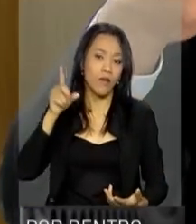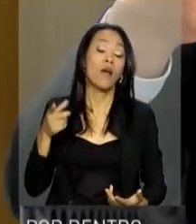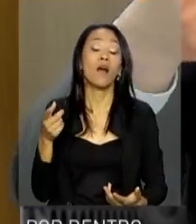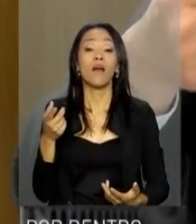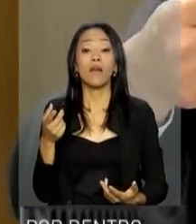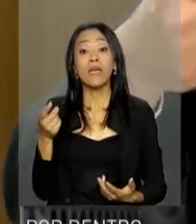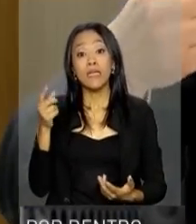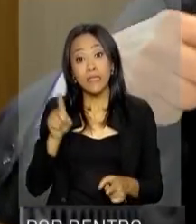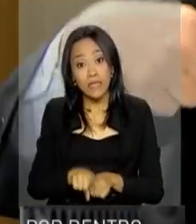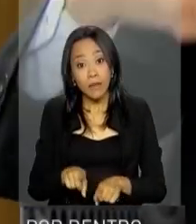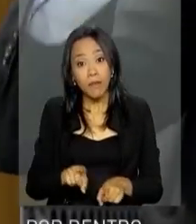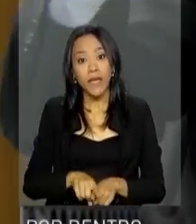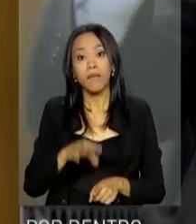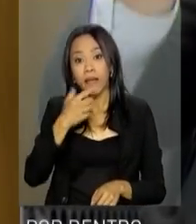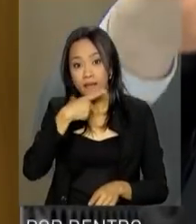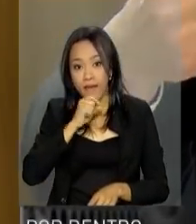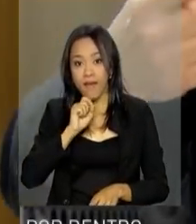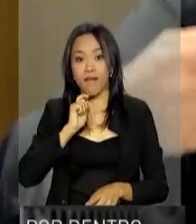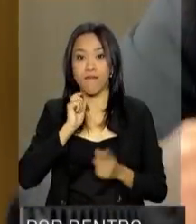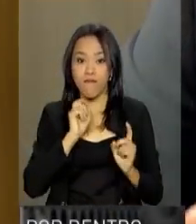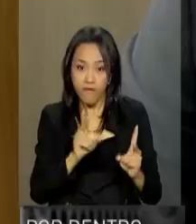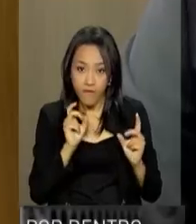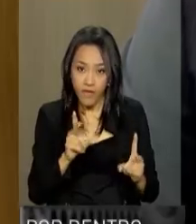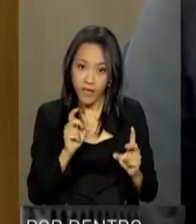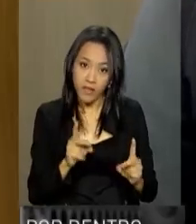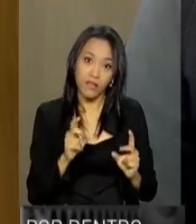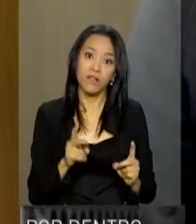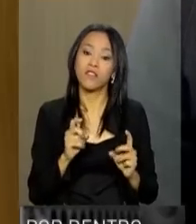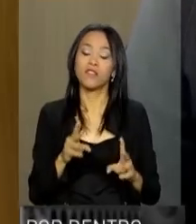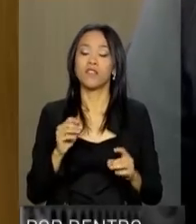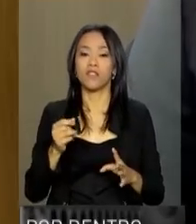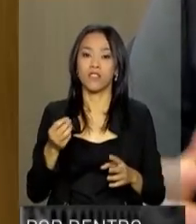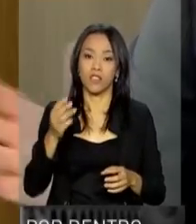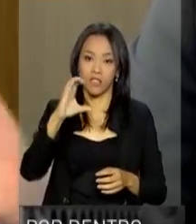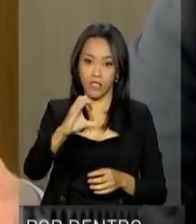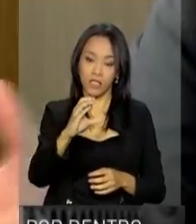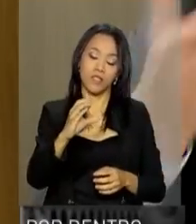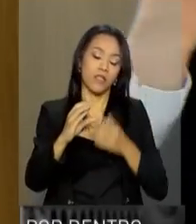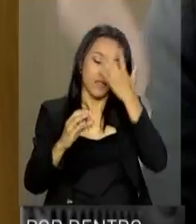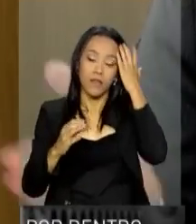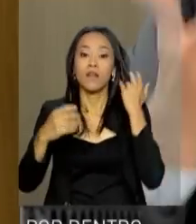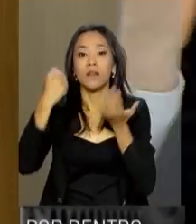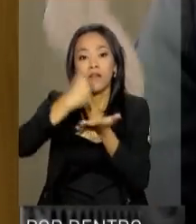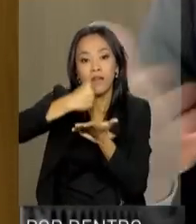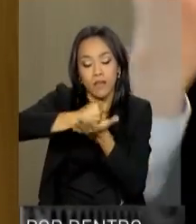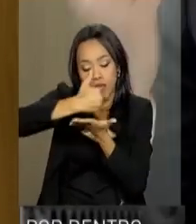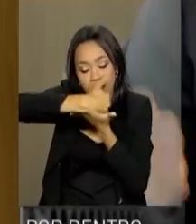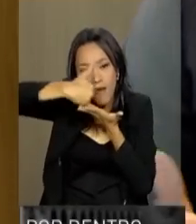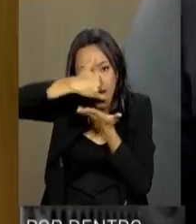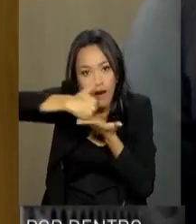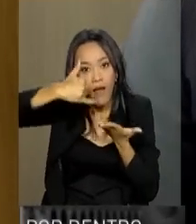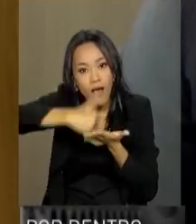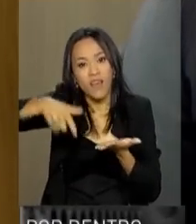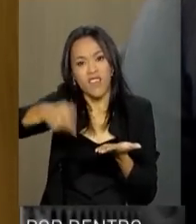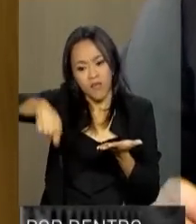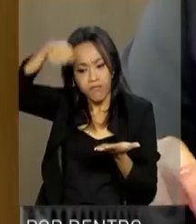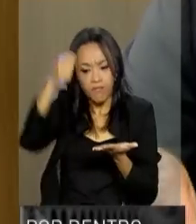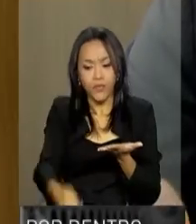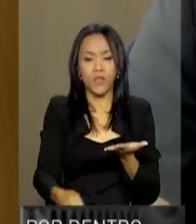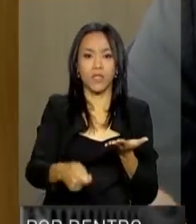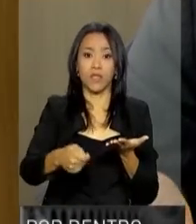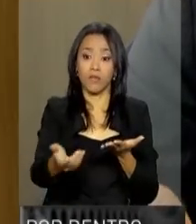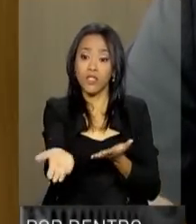pena para tráfico de crack era maior do que a pena para outras drogas inclusive com essa tirada rua né a droga